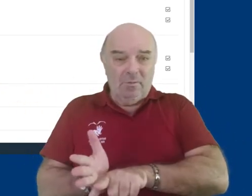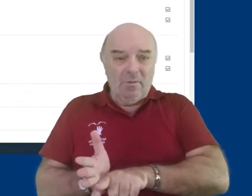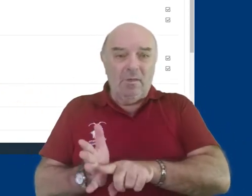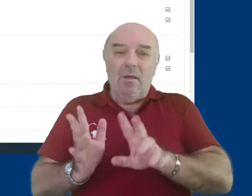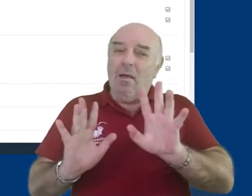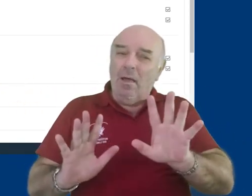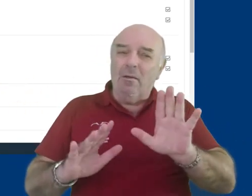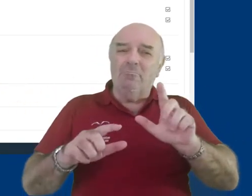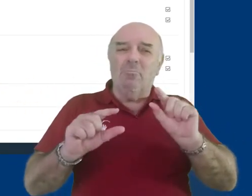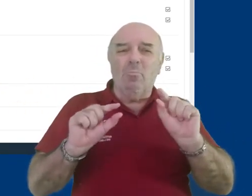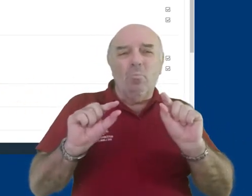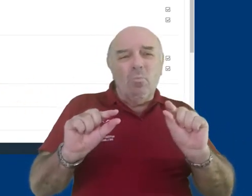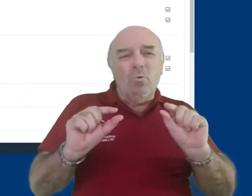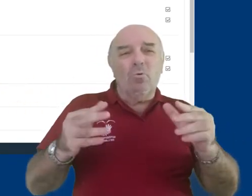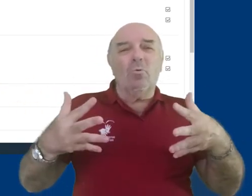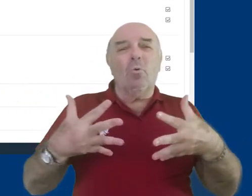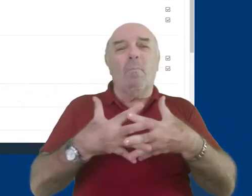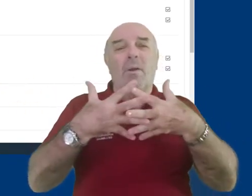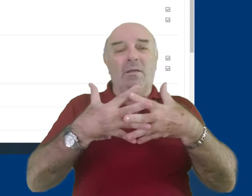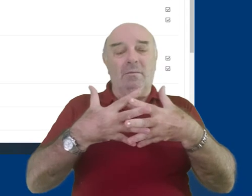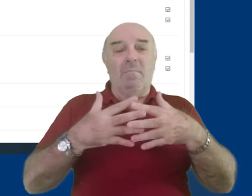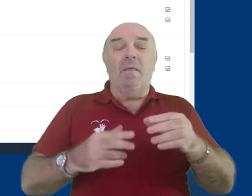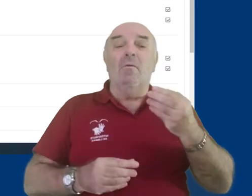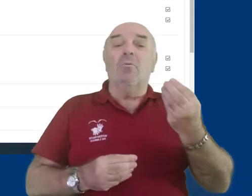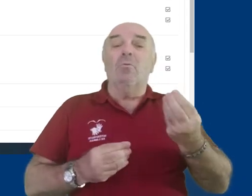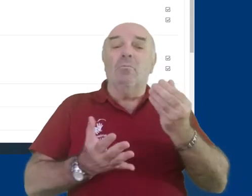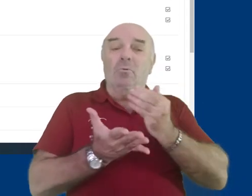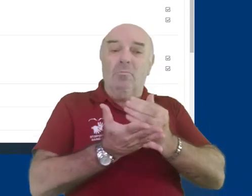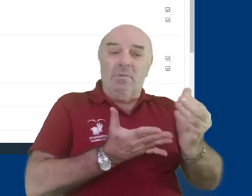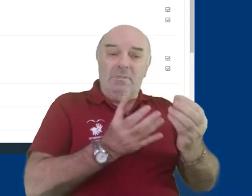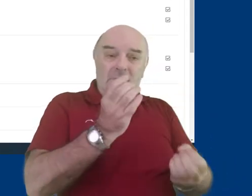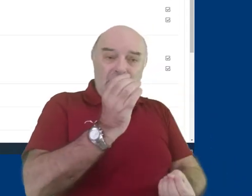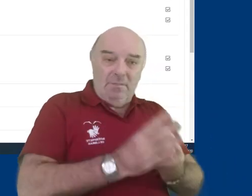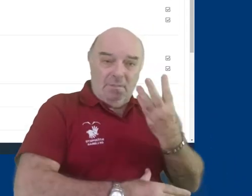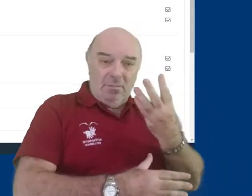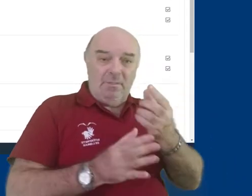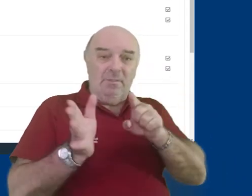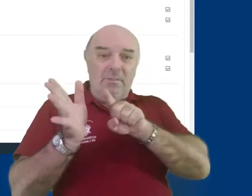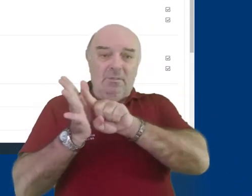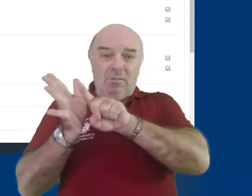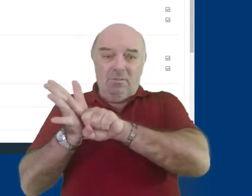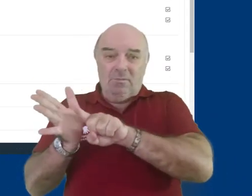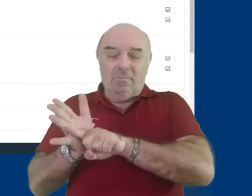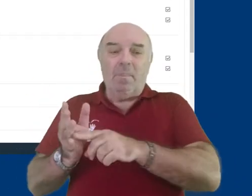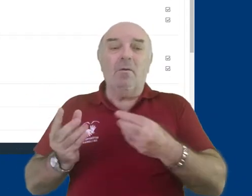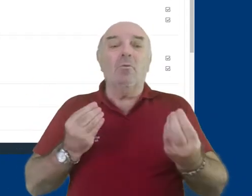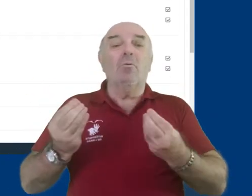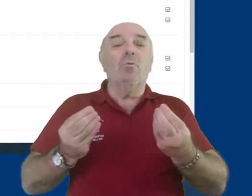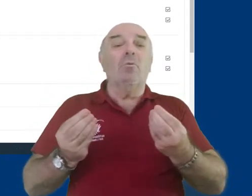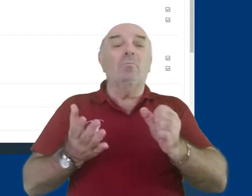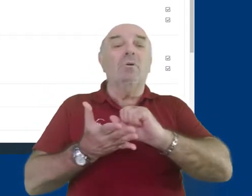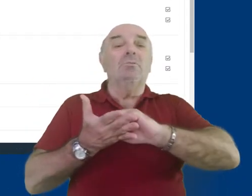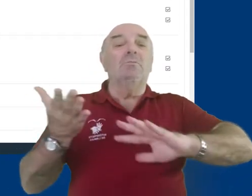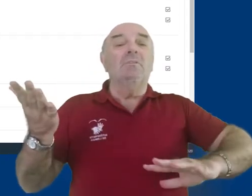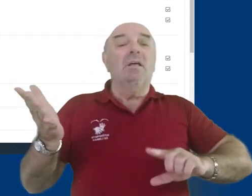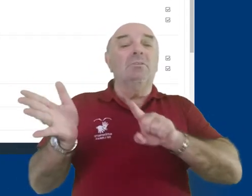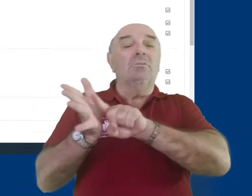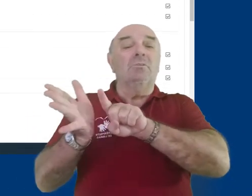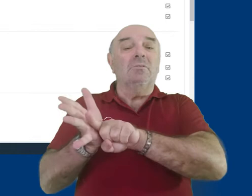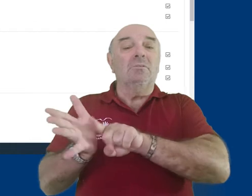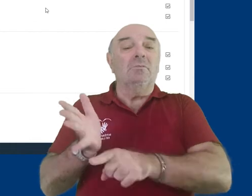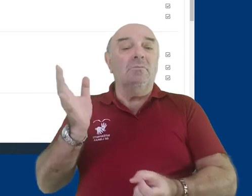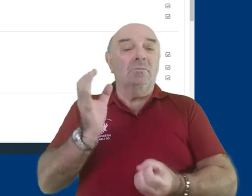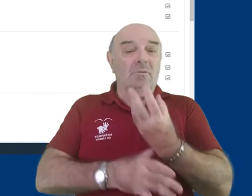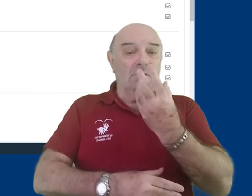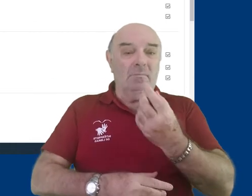mais complexa. Vamos começar com criação da atividade questionário. Para criar uma atividade do tipo questionário,